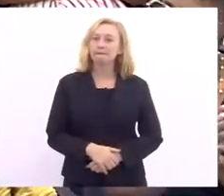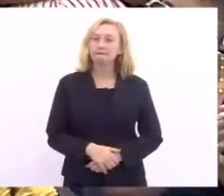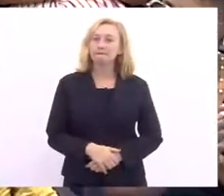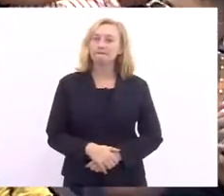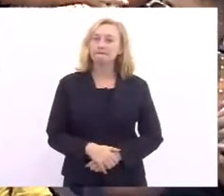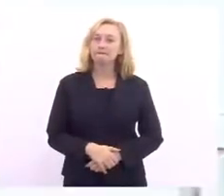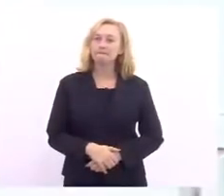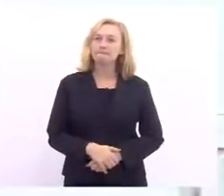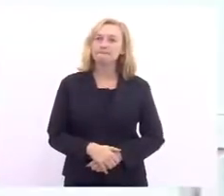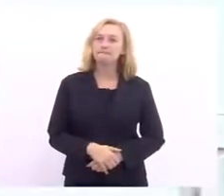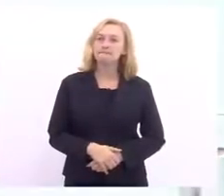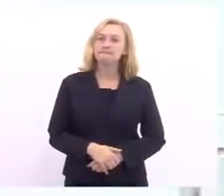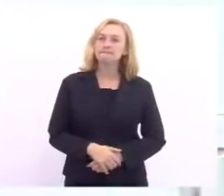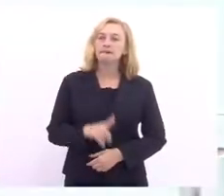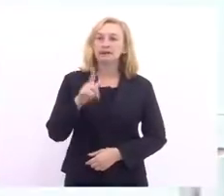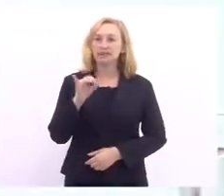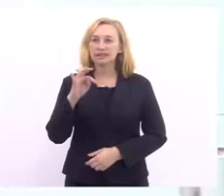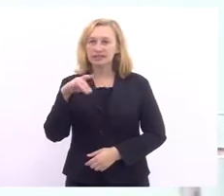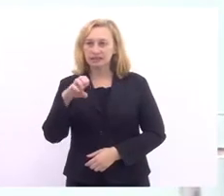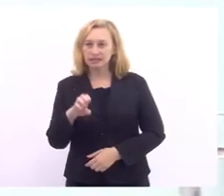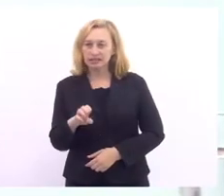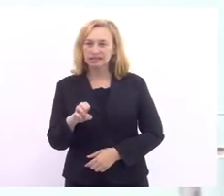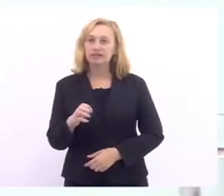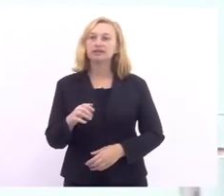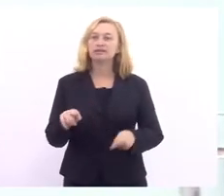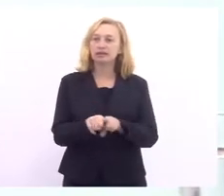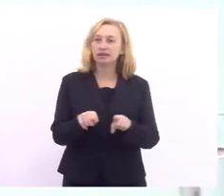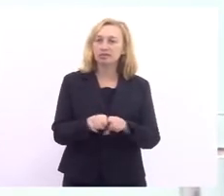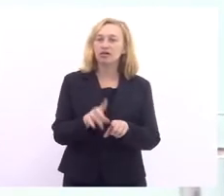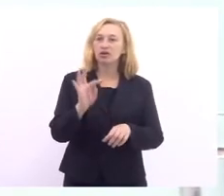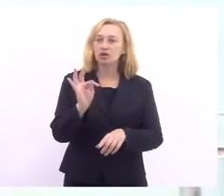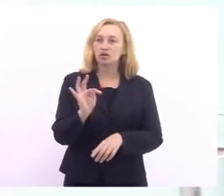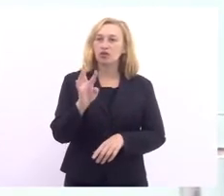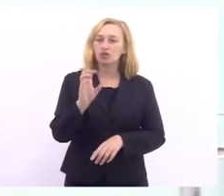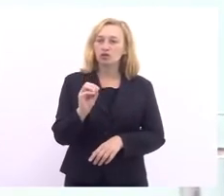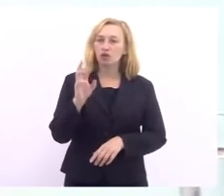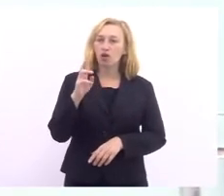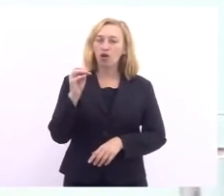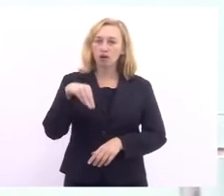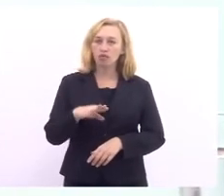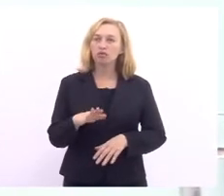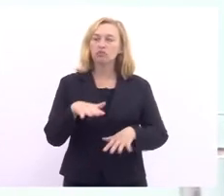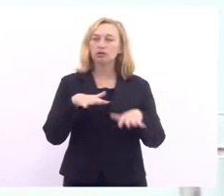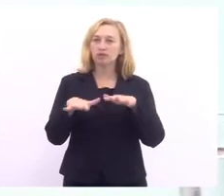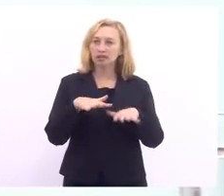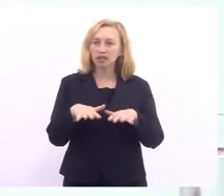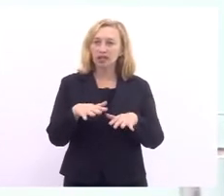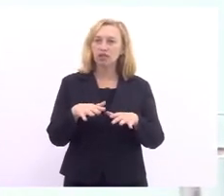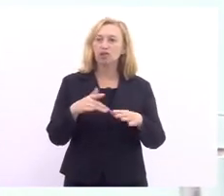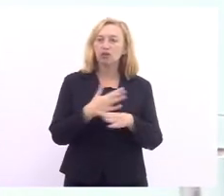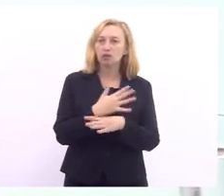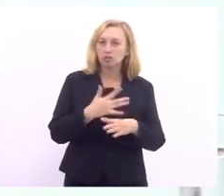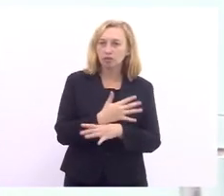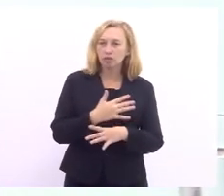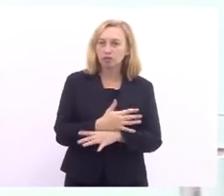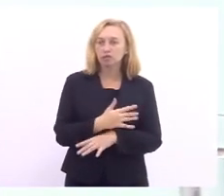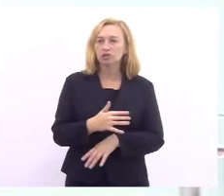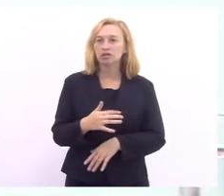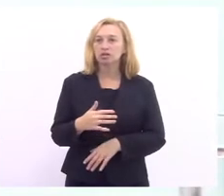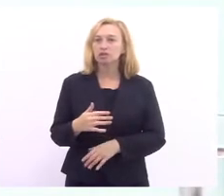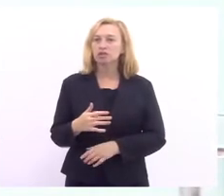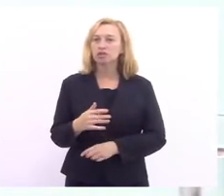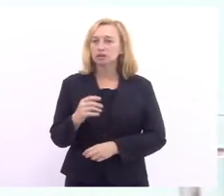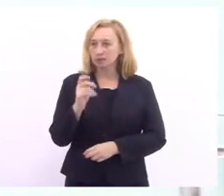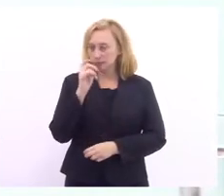a Licínio Machado Rogério também coordenador do Fórum de mobilidade muito presente nos debates sobre mobilidade urbana no estado e se não tava aqui não